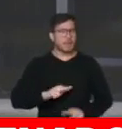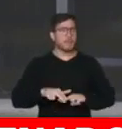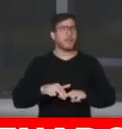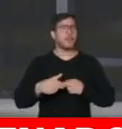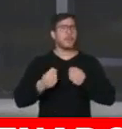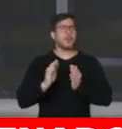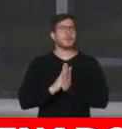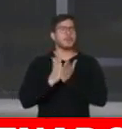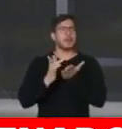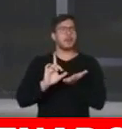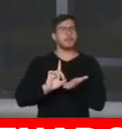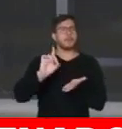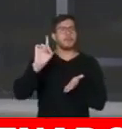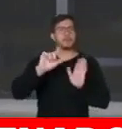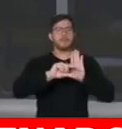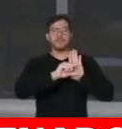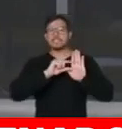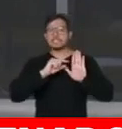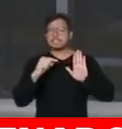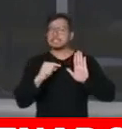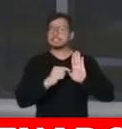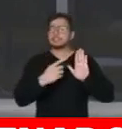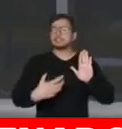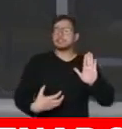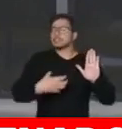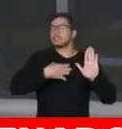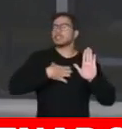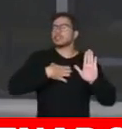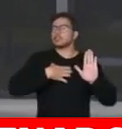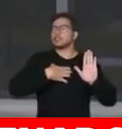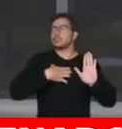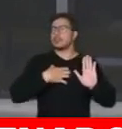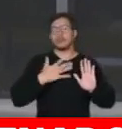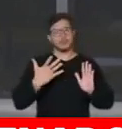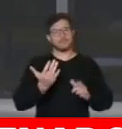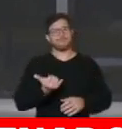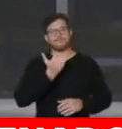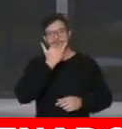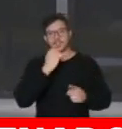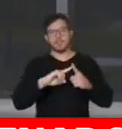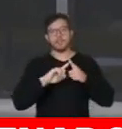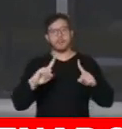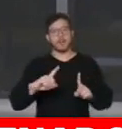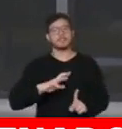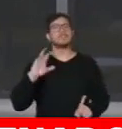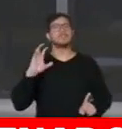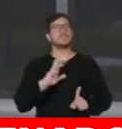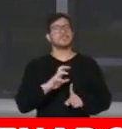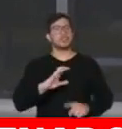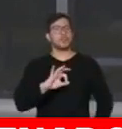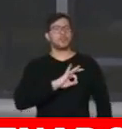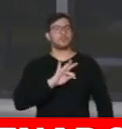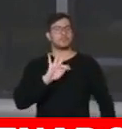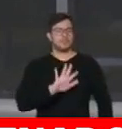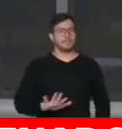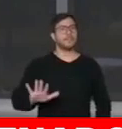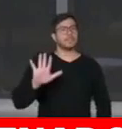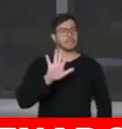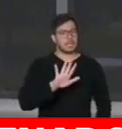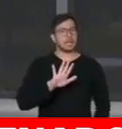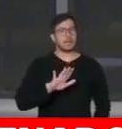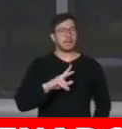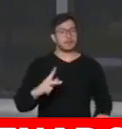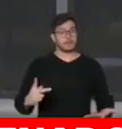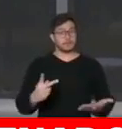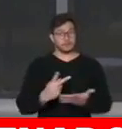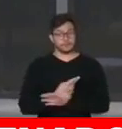com isso, interferência direta no trabalho da Polícia Federal, que levou, inclusive, ao delegado a se rebelar. Esse Bolsonaro